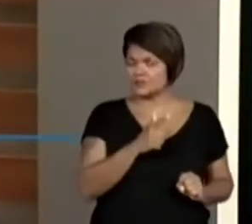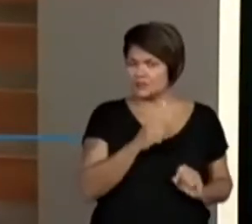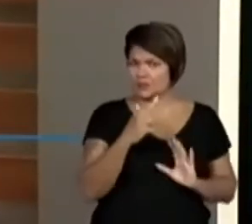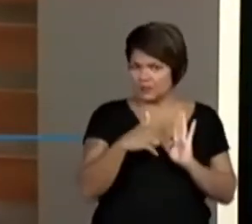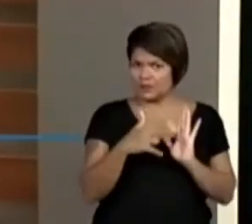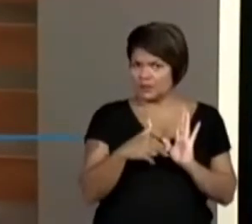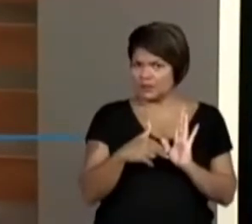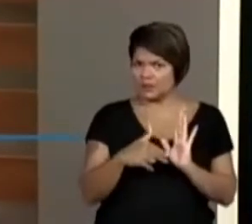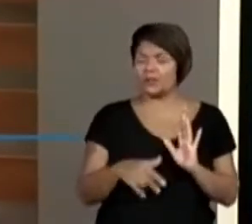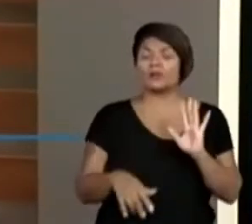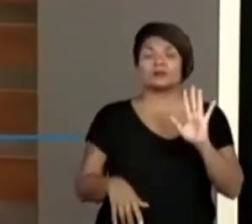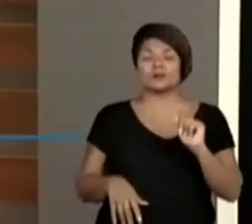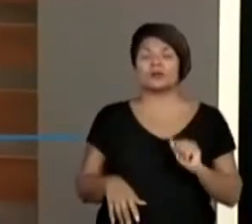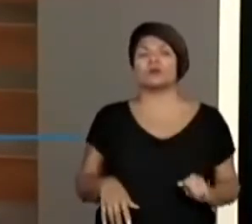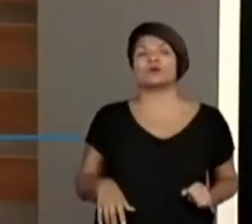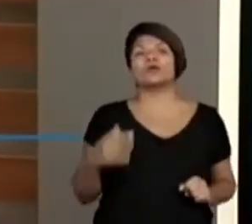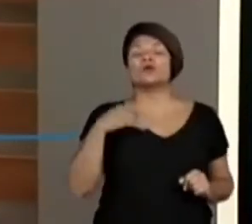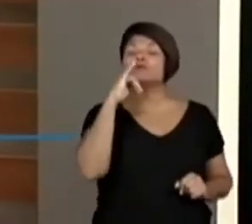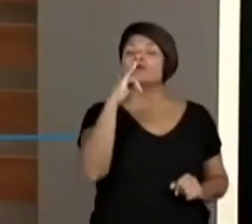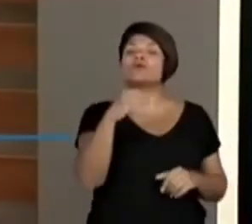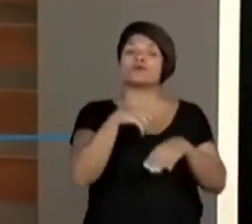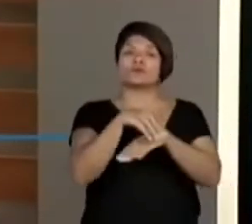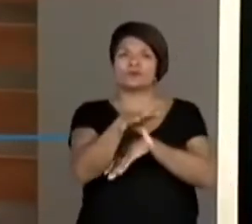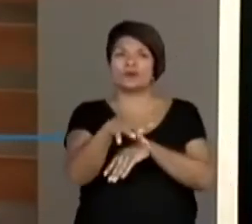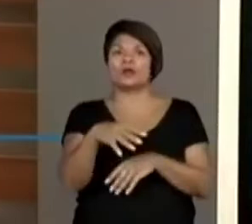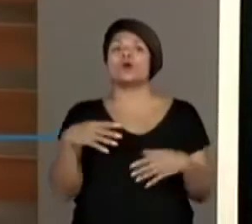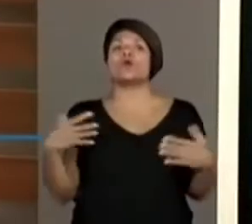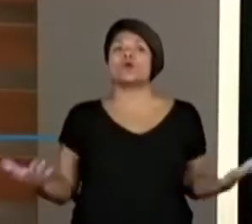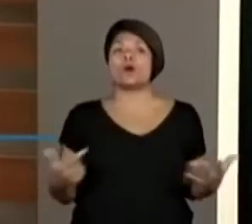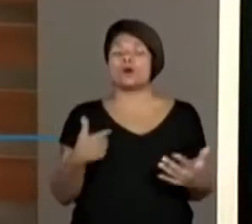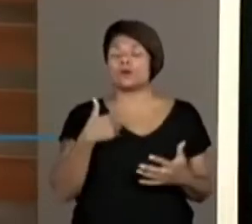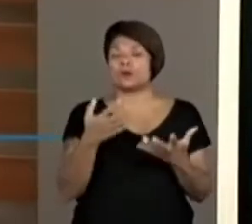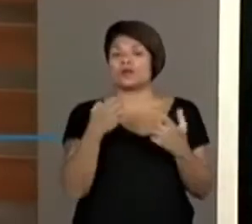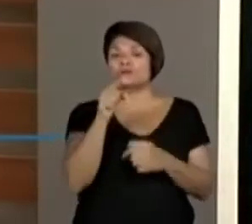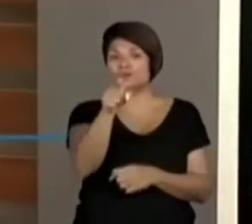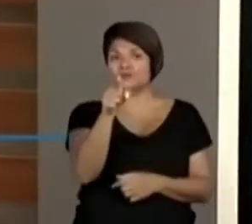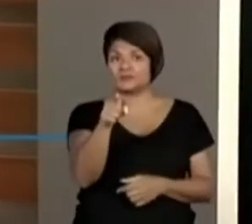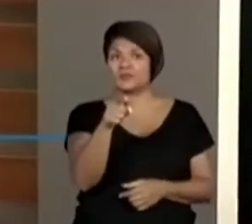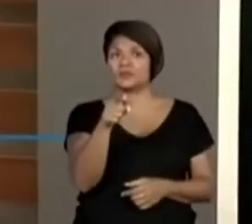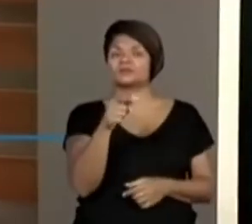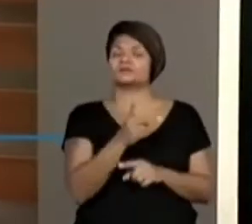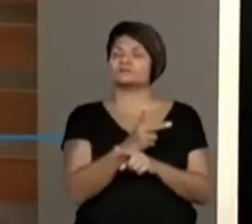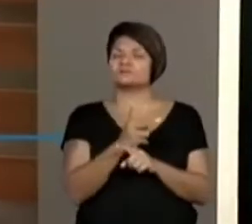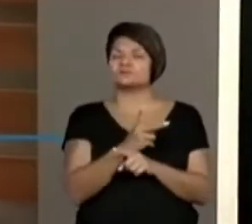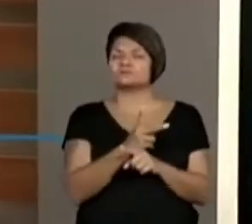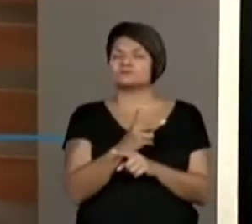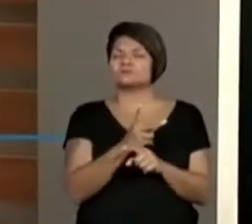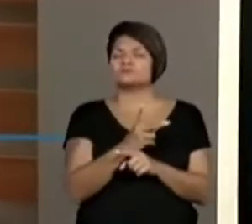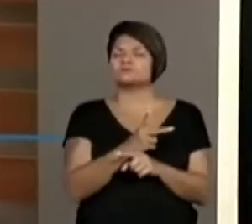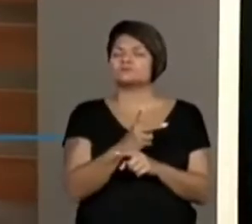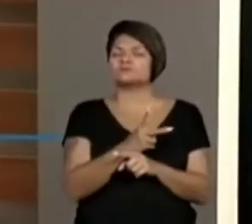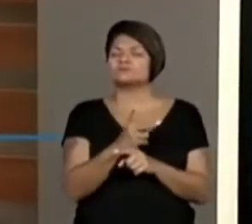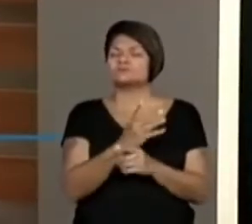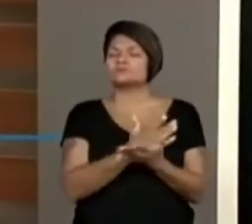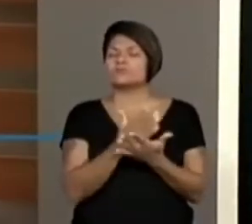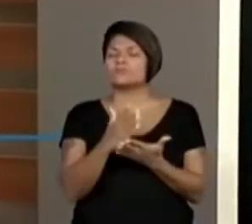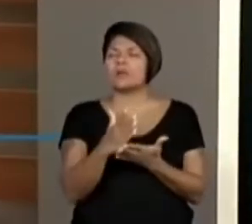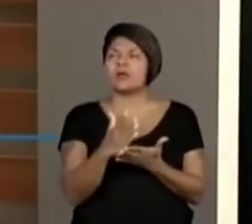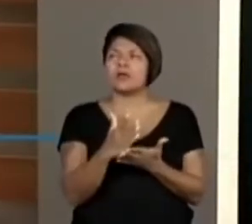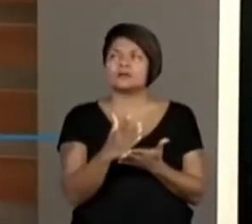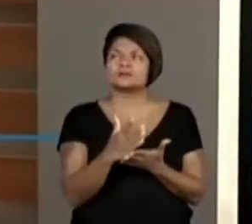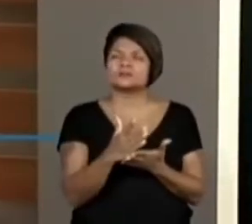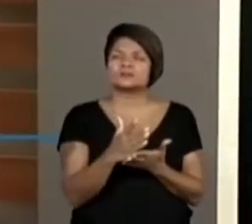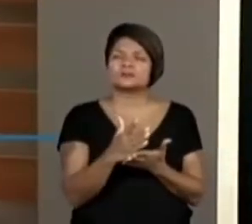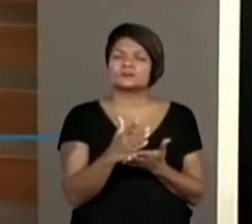pouco para a tela e eu vou dizer para vocês qual que eu quero que vocês localizem. Eu quero que vocês localizem, aqui começa